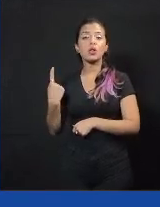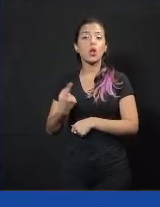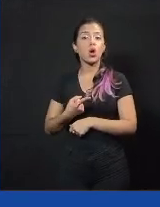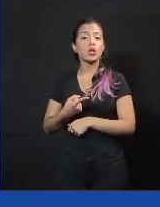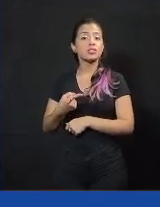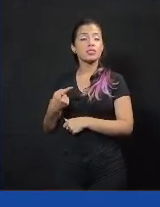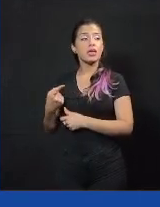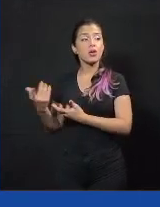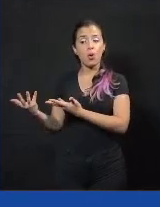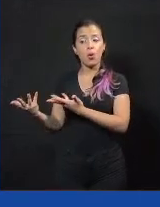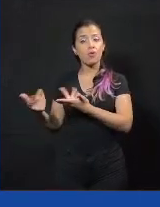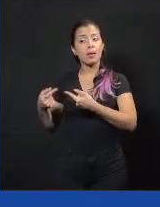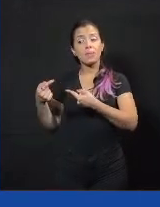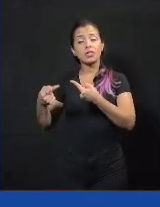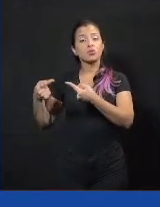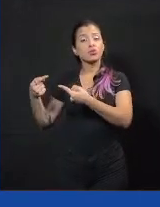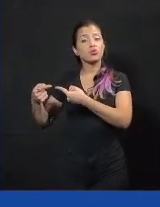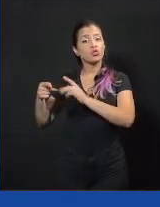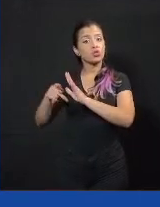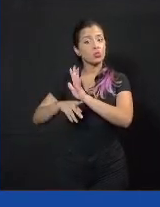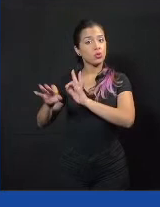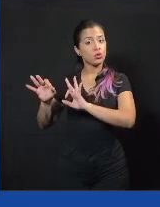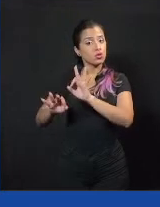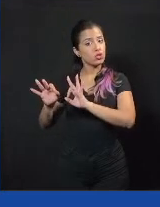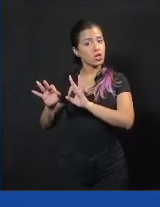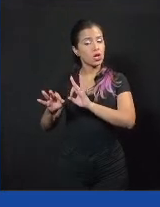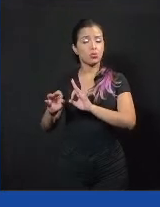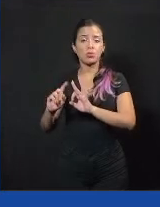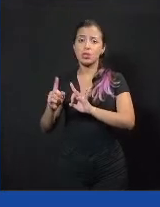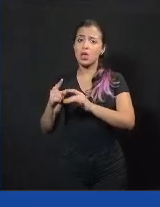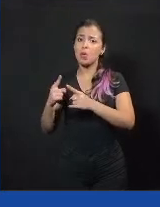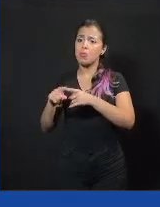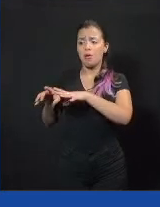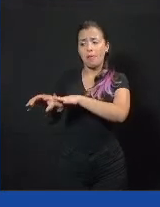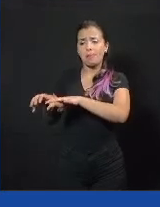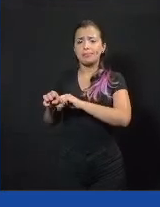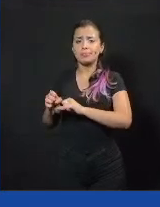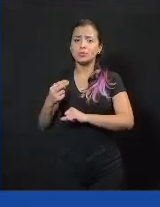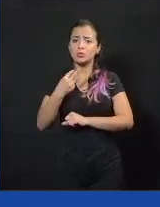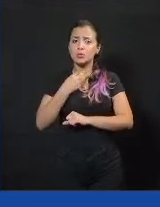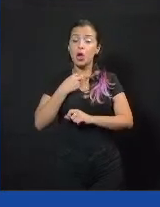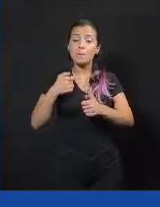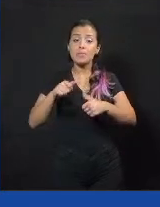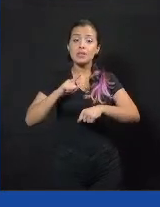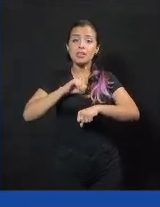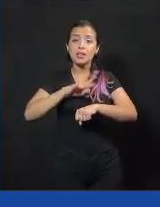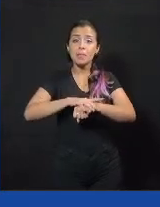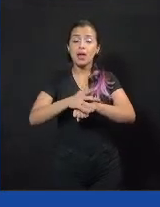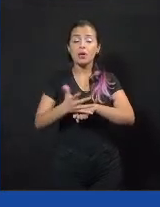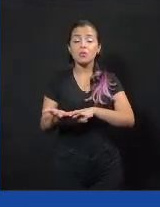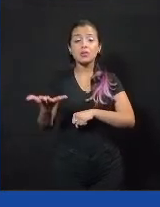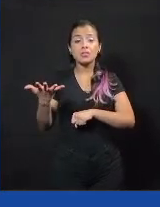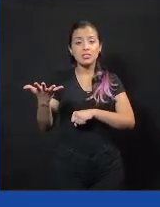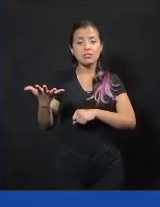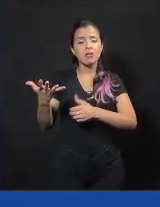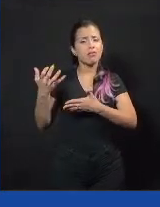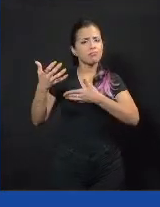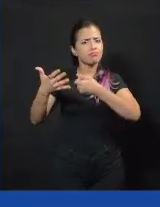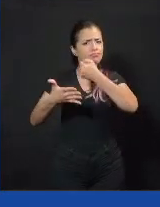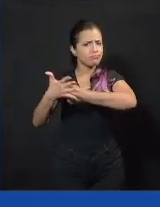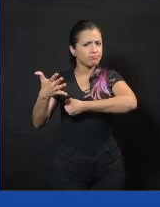discutir o projeto, pois já não somos mais tutelados. Uma democracia só não é ditadura quando ela